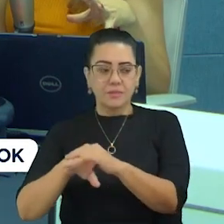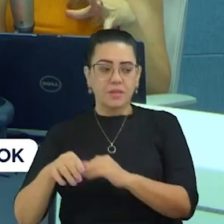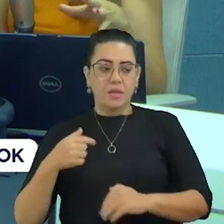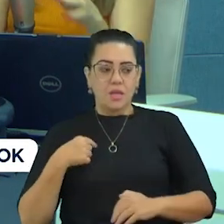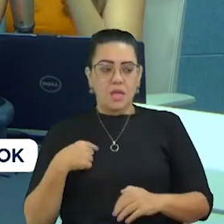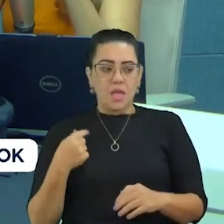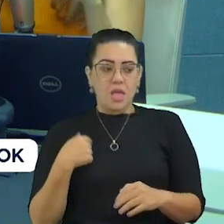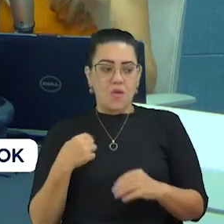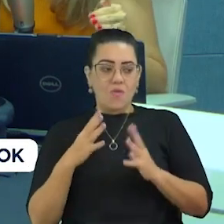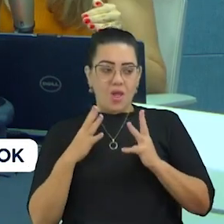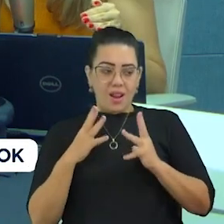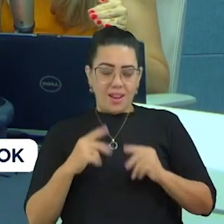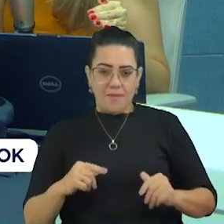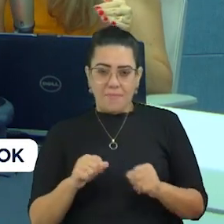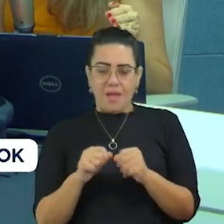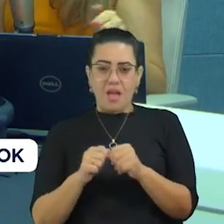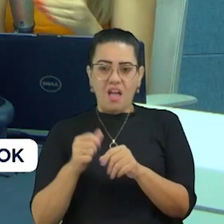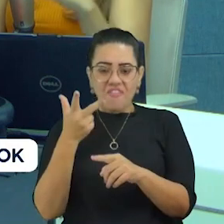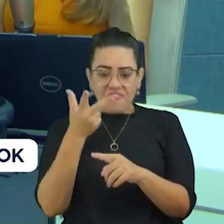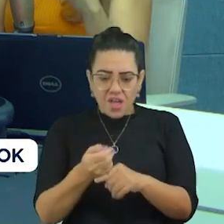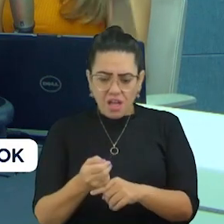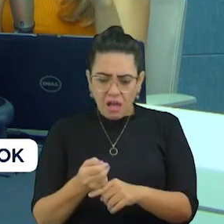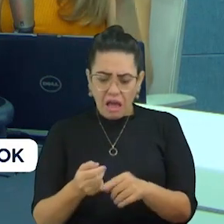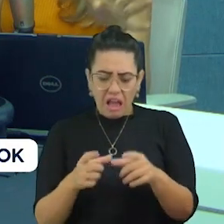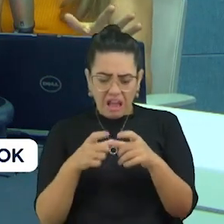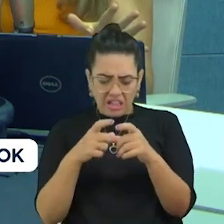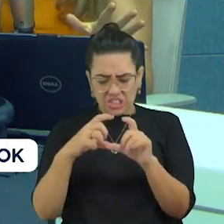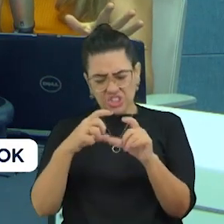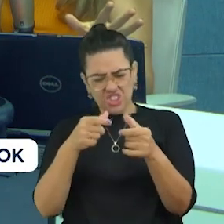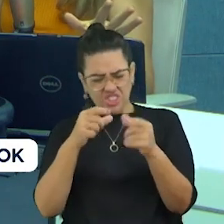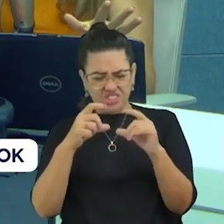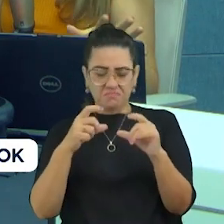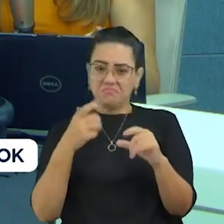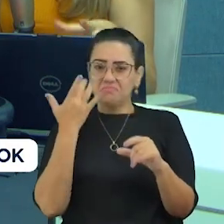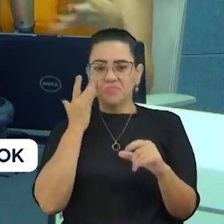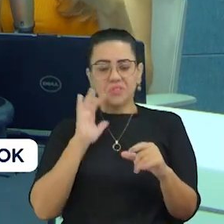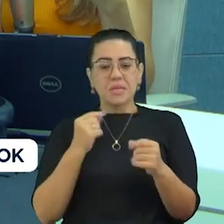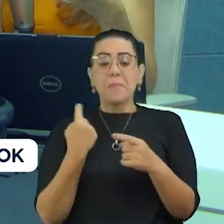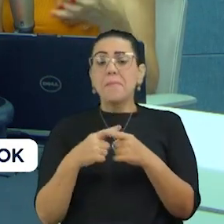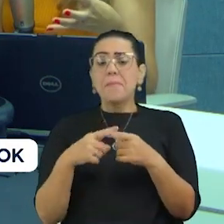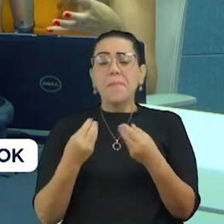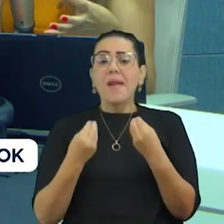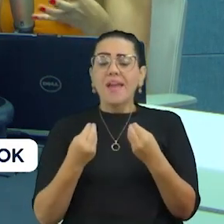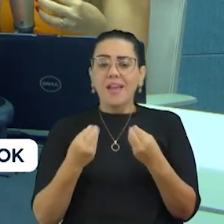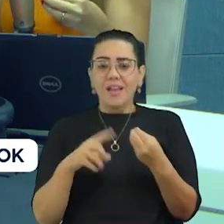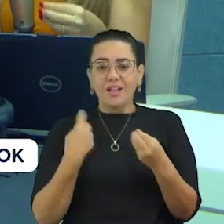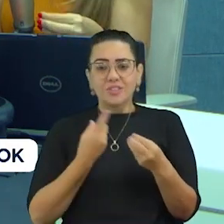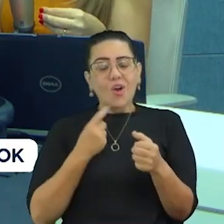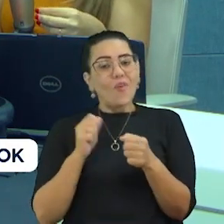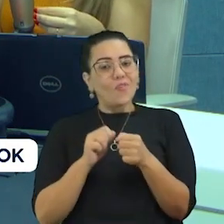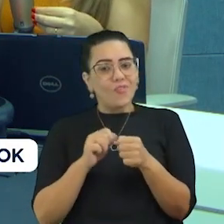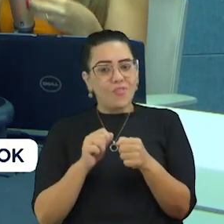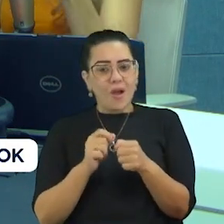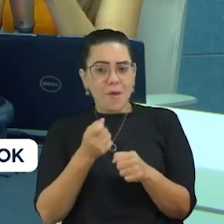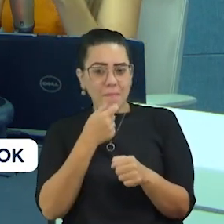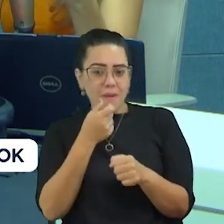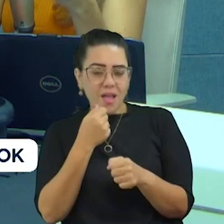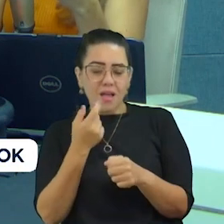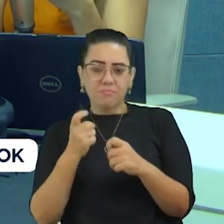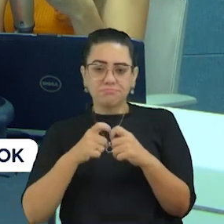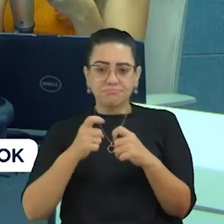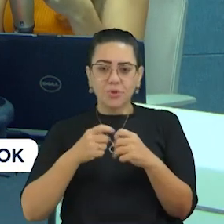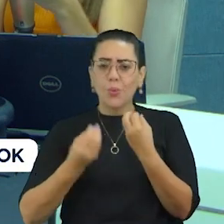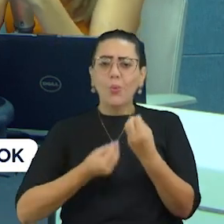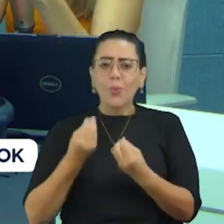de medicamentos, um monte vencido. E um monte que eu já não sabia mais para que servia. É isso aí. O que que a gente faz com esse medicamento que às vezes sobra